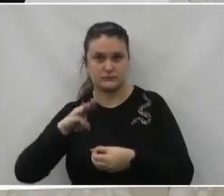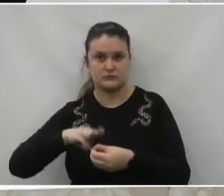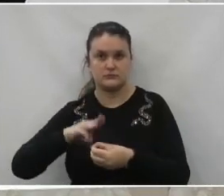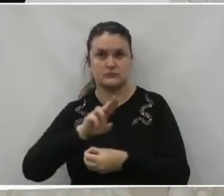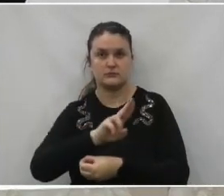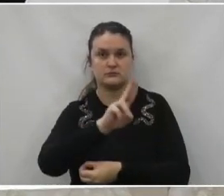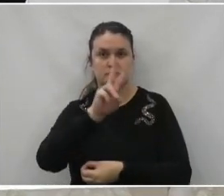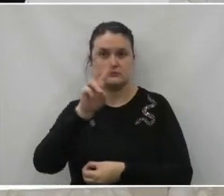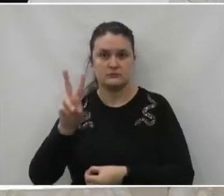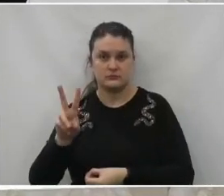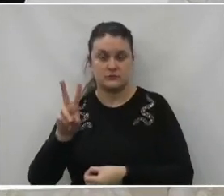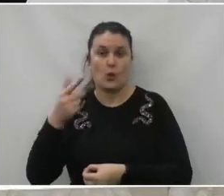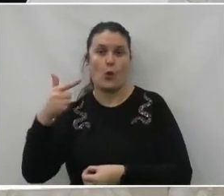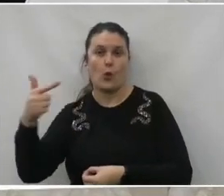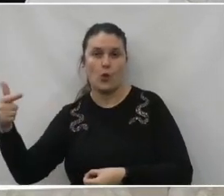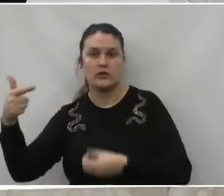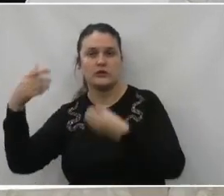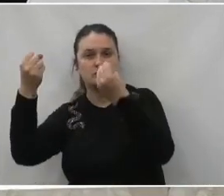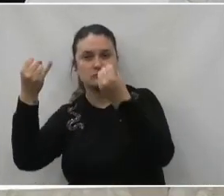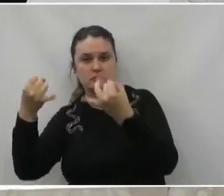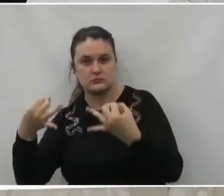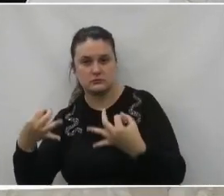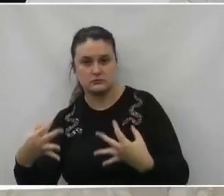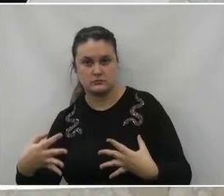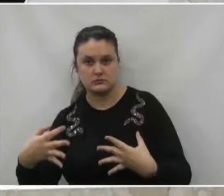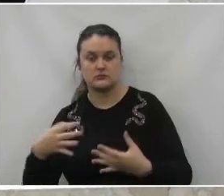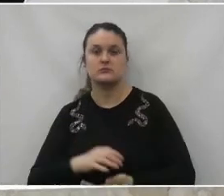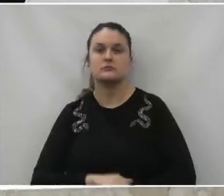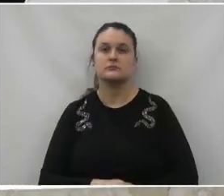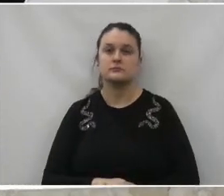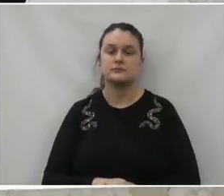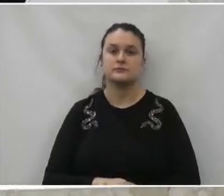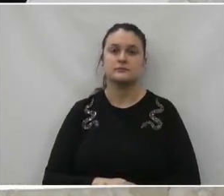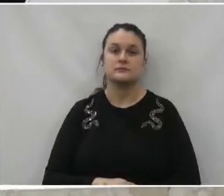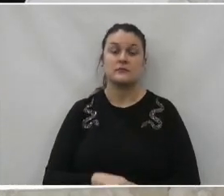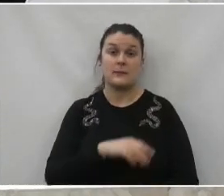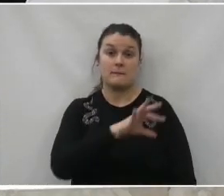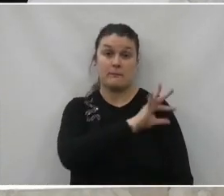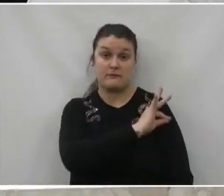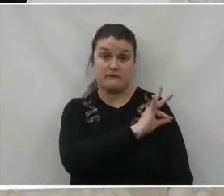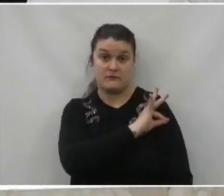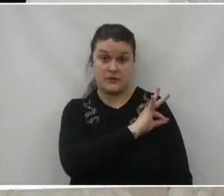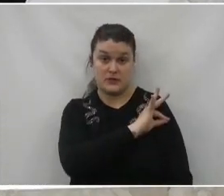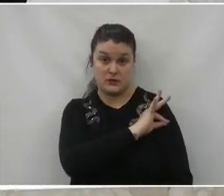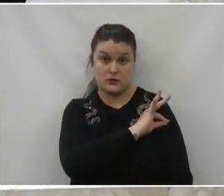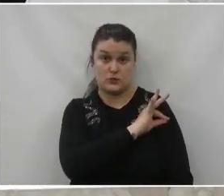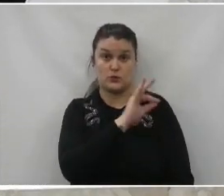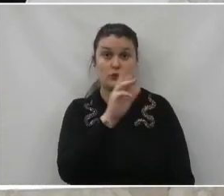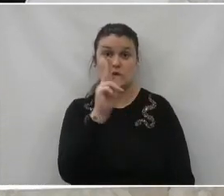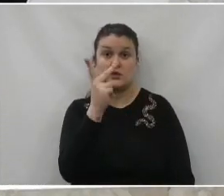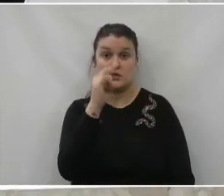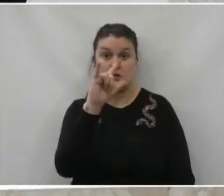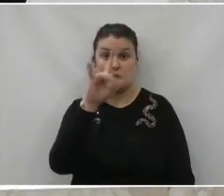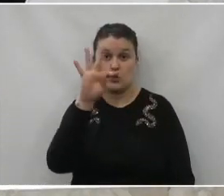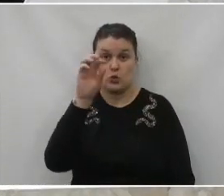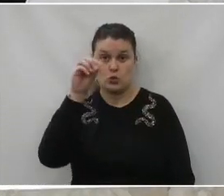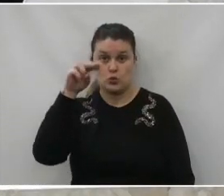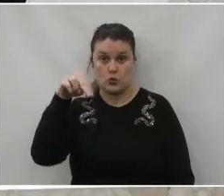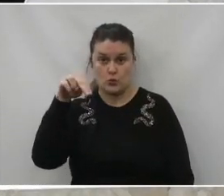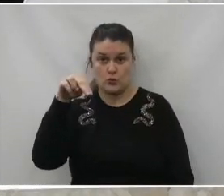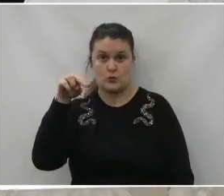da Vitória e da outras providências. Hilton Santinho Roveda, prefeito municipal de União da